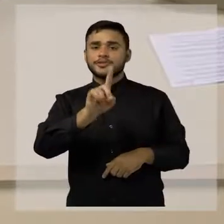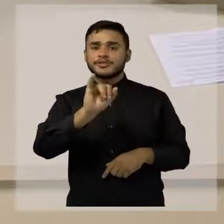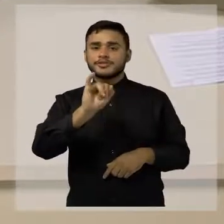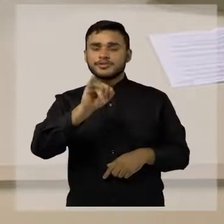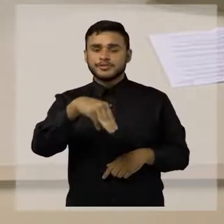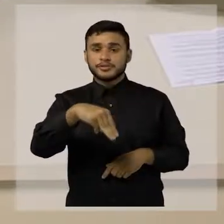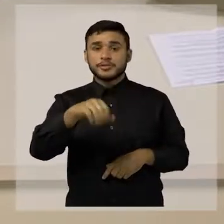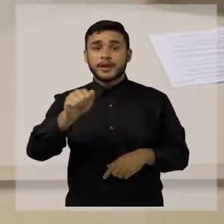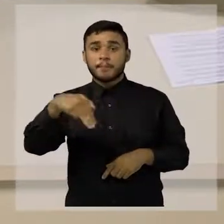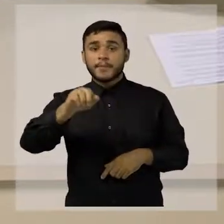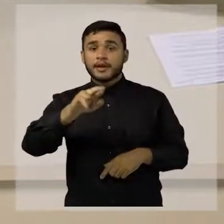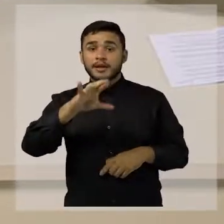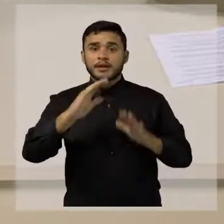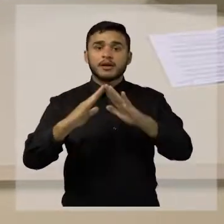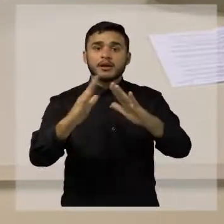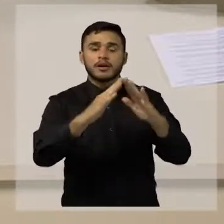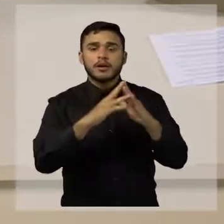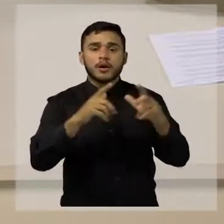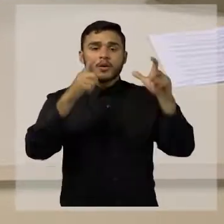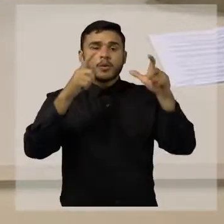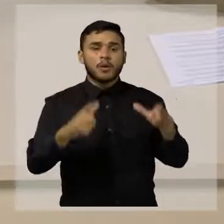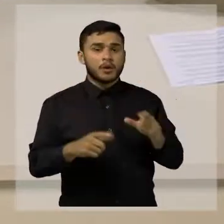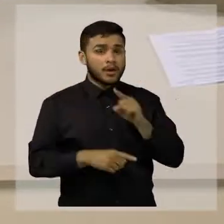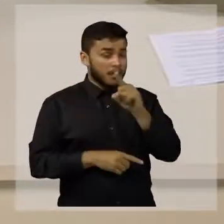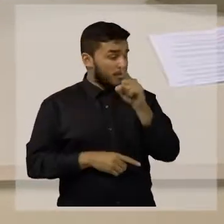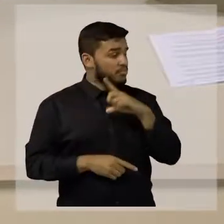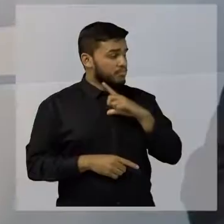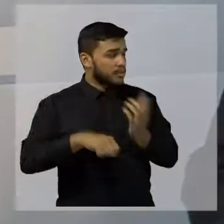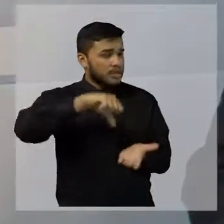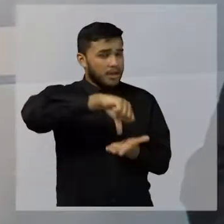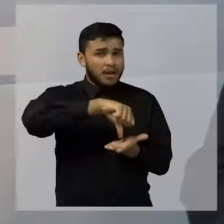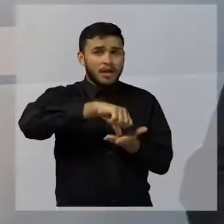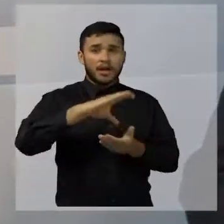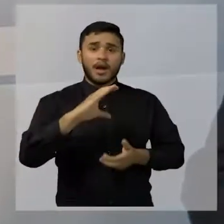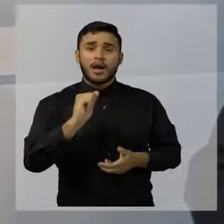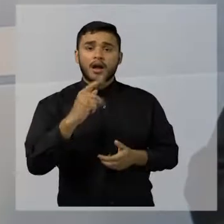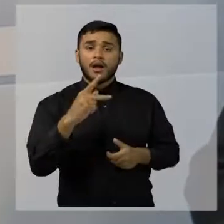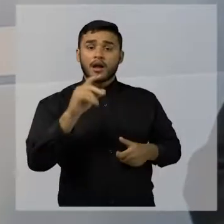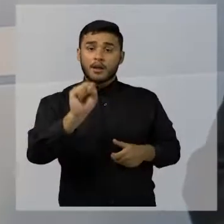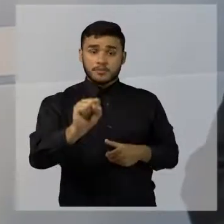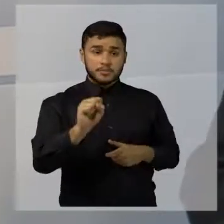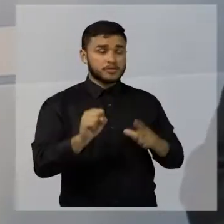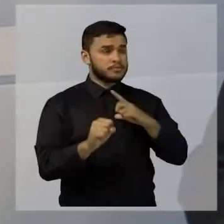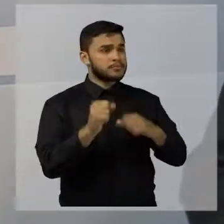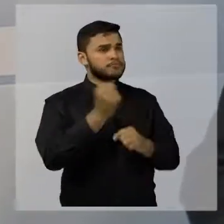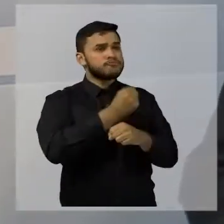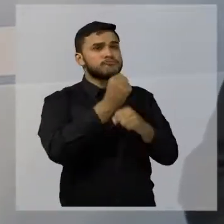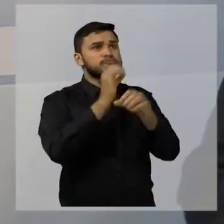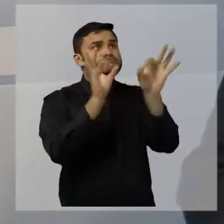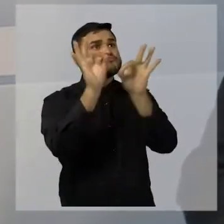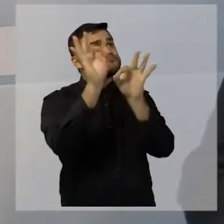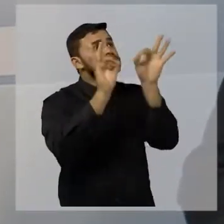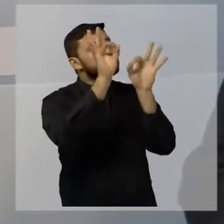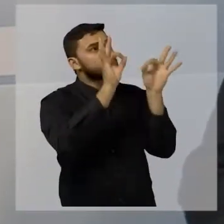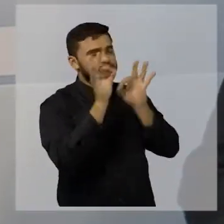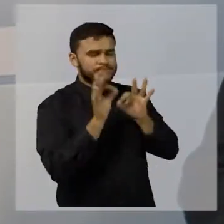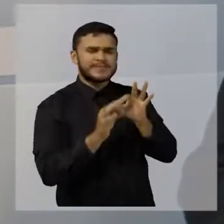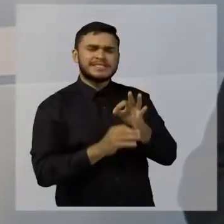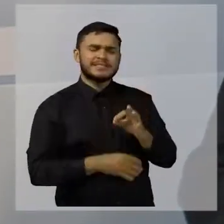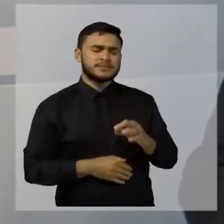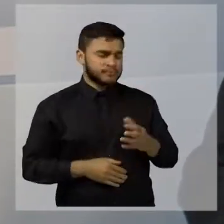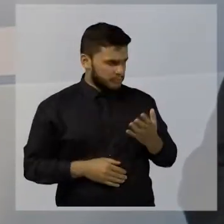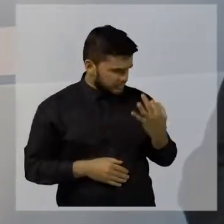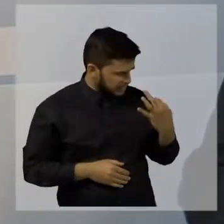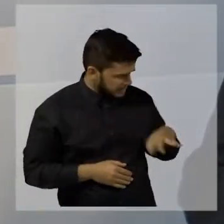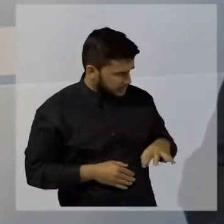Centro de Atenção Psicossocial. Né, o CAPS. O CAPS. O CAPS foi feita uma reforma que lá. É muito importante. Muito tempo que a gente tem essa problemática